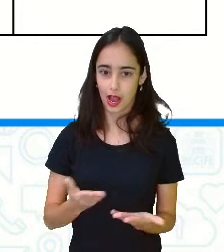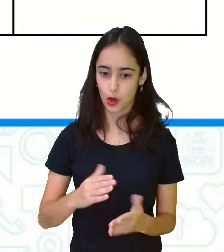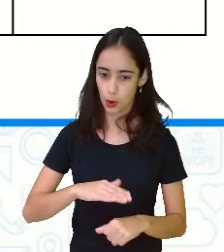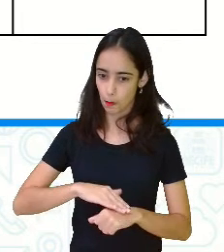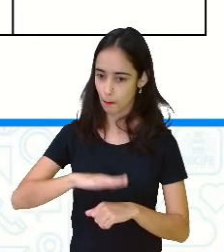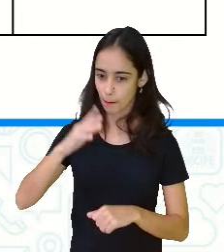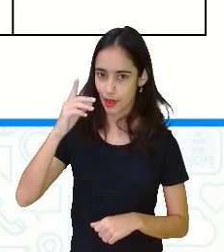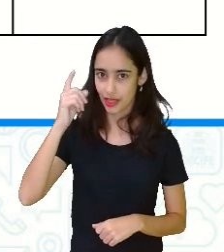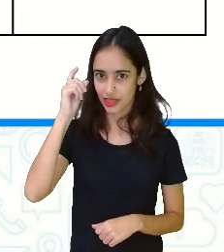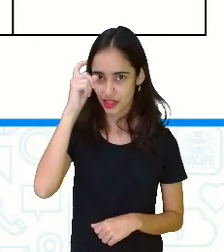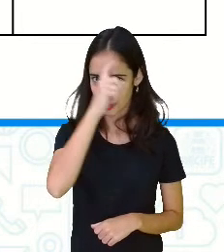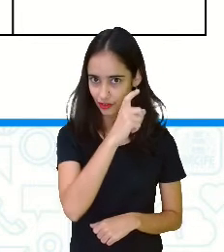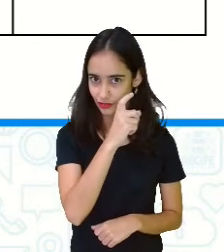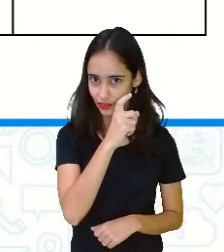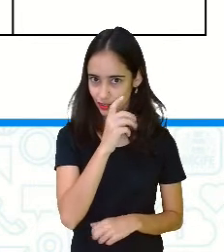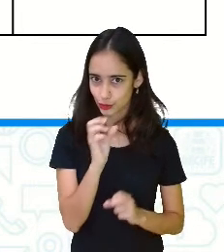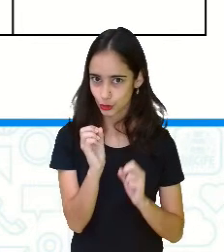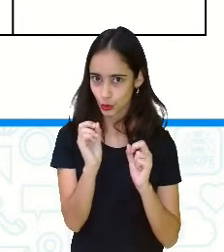de propósito,